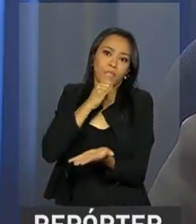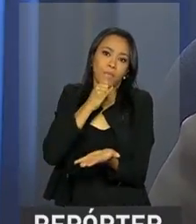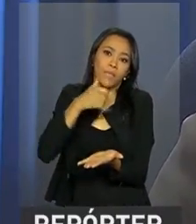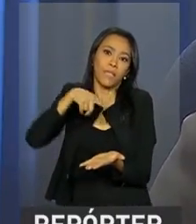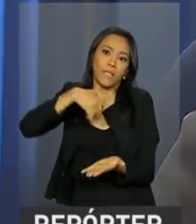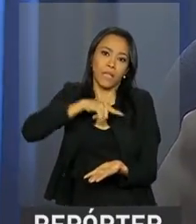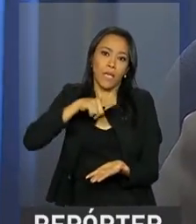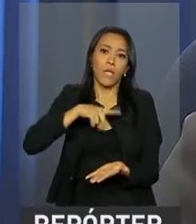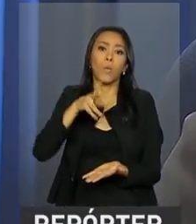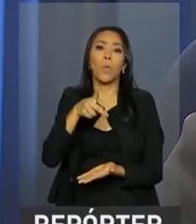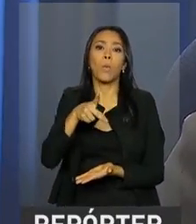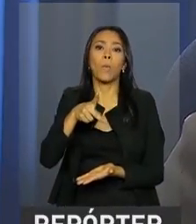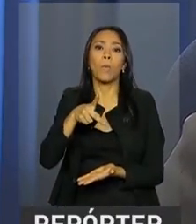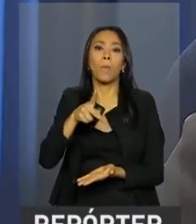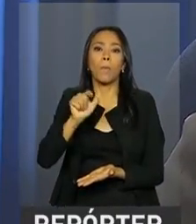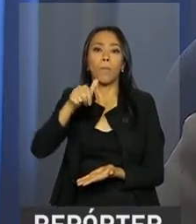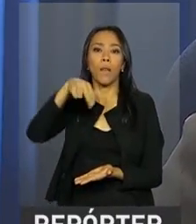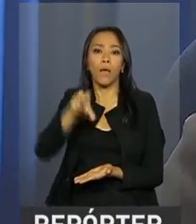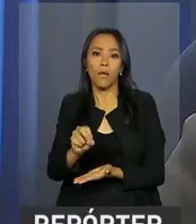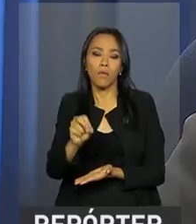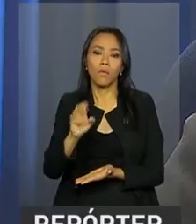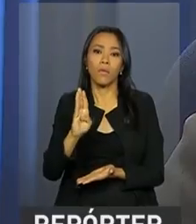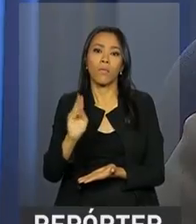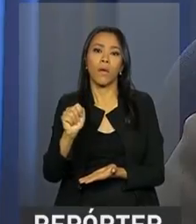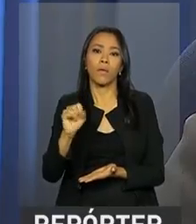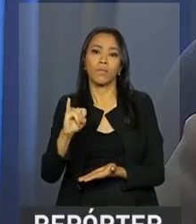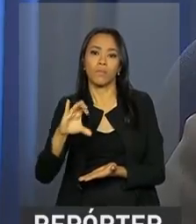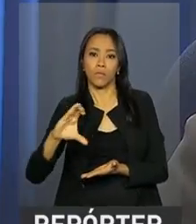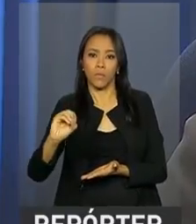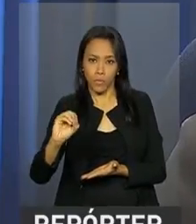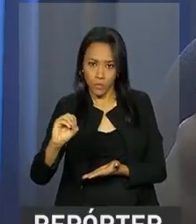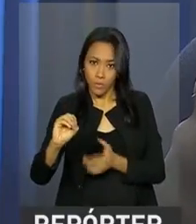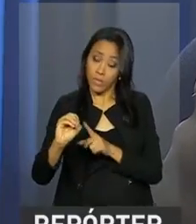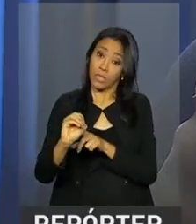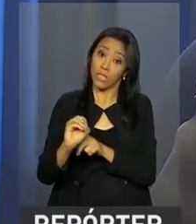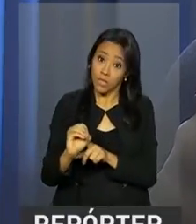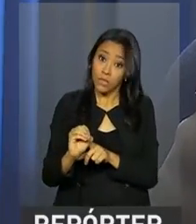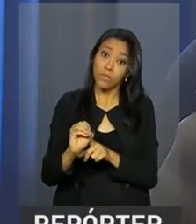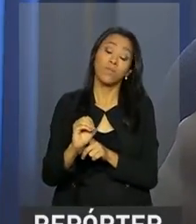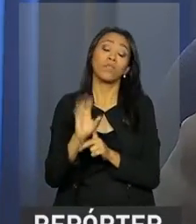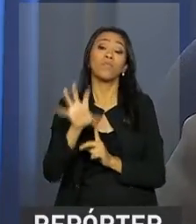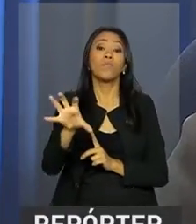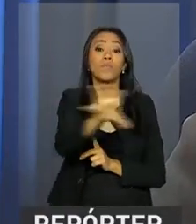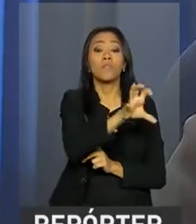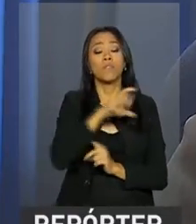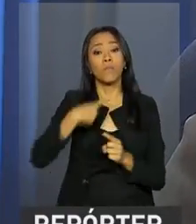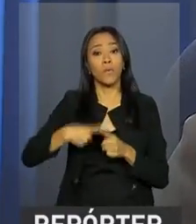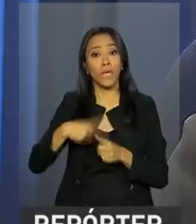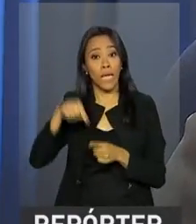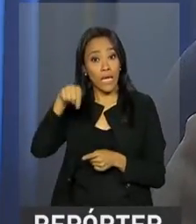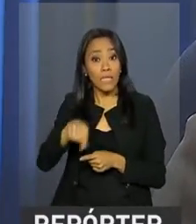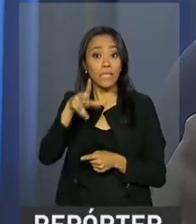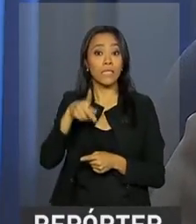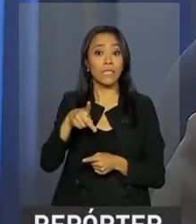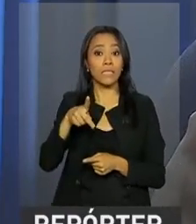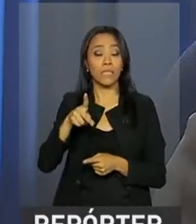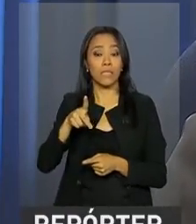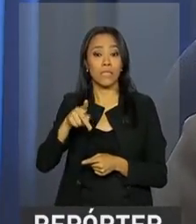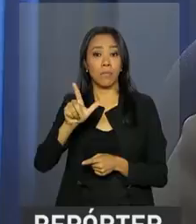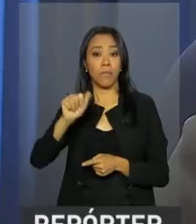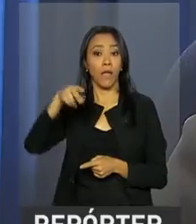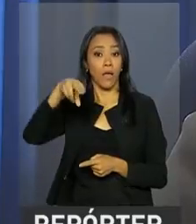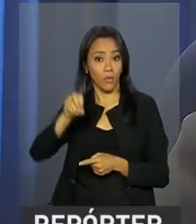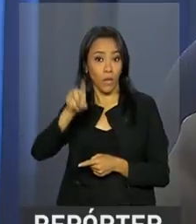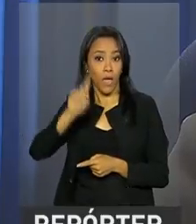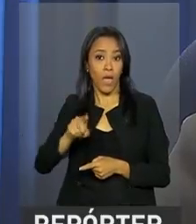básico mas potencialmente ela é impacto em todos os usuários porque o plano básico e criamos preço